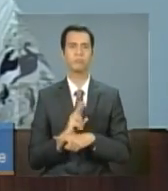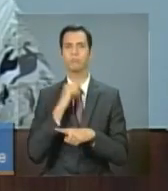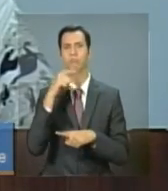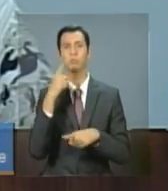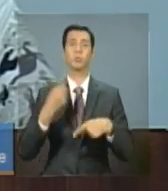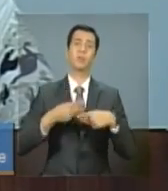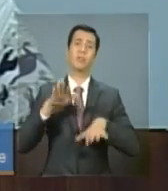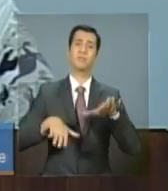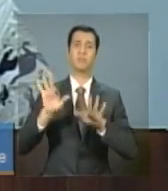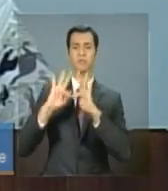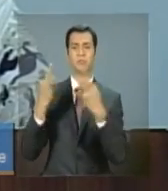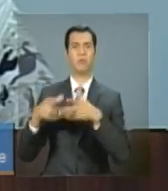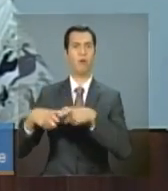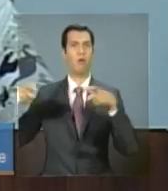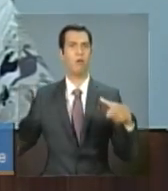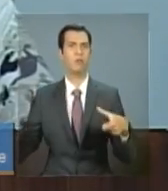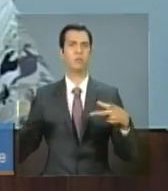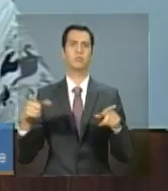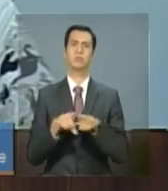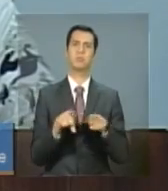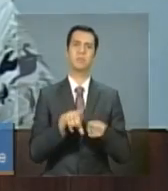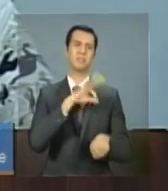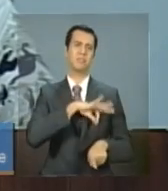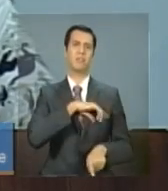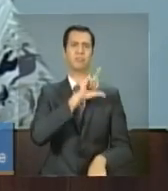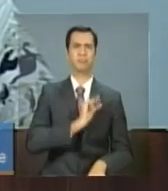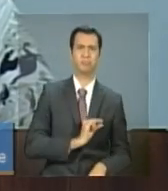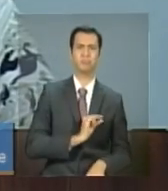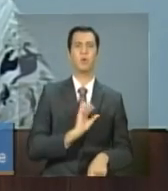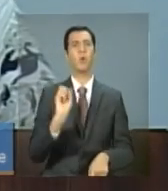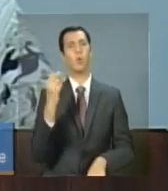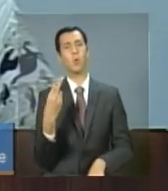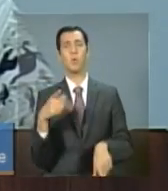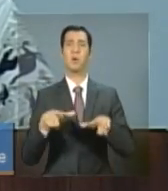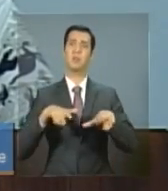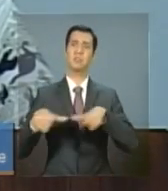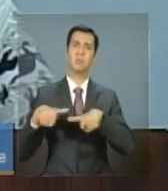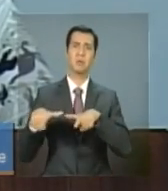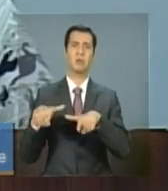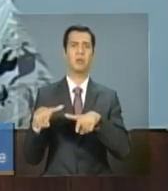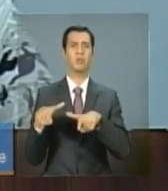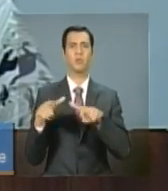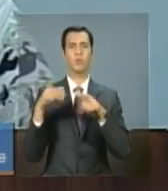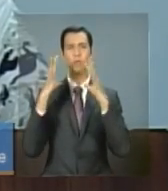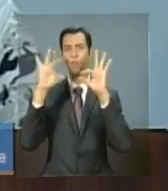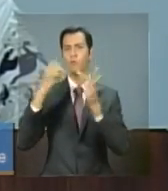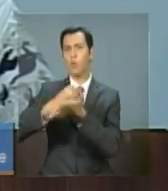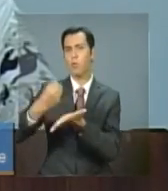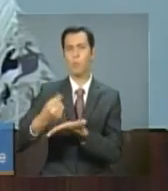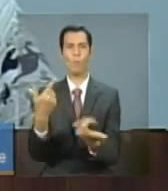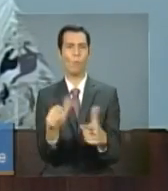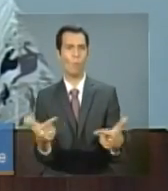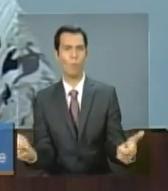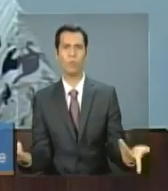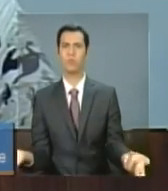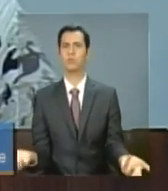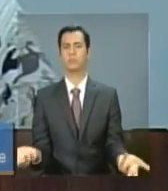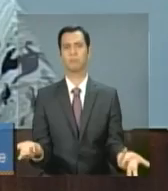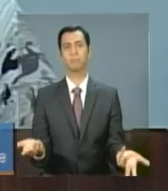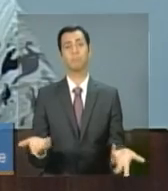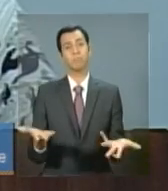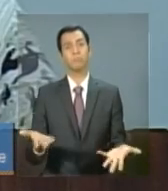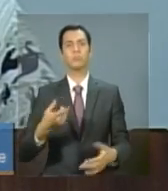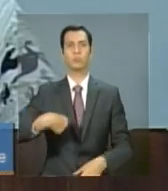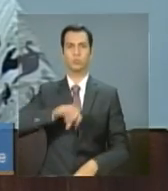numerosas, ou porque não ganham o suficiente, ou porque estão em trabalhos que não são formalizados, e assim por diante. Então, uma das ações do